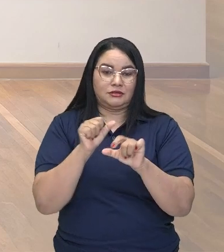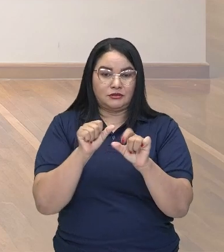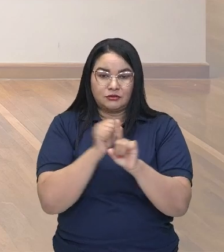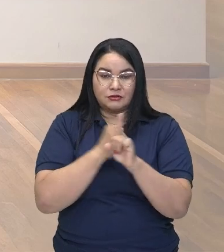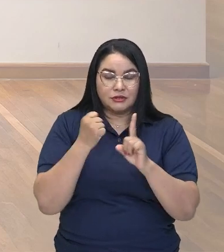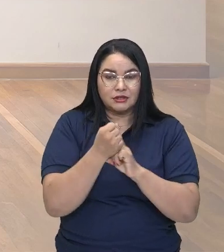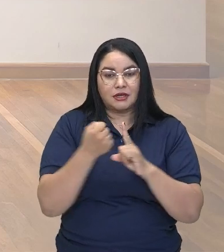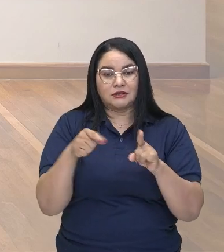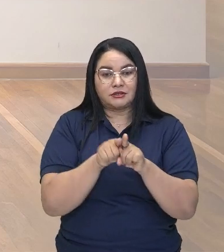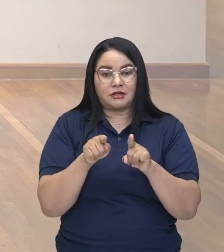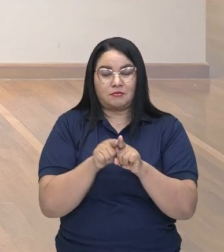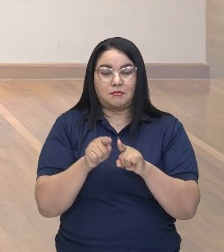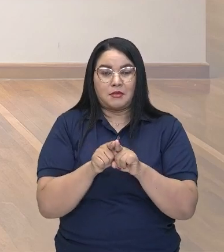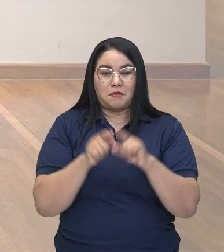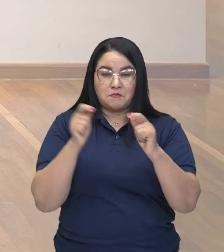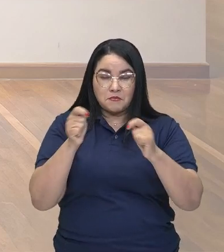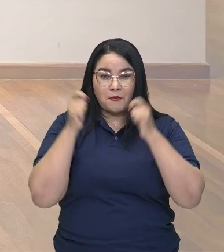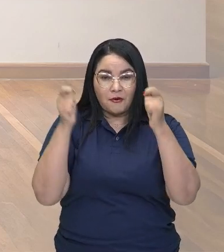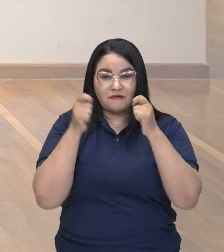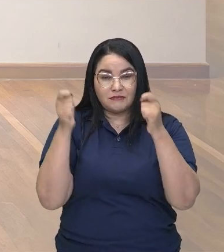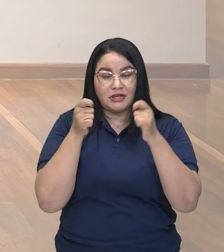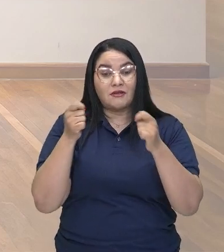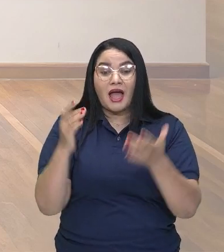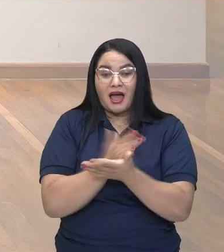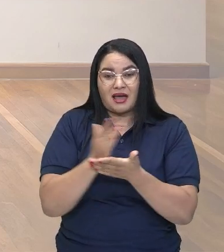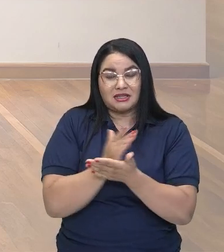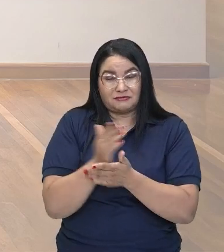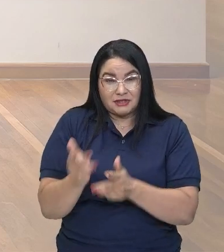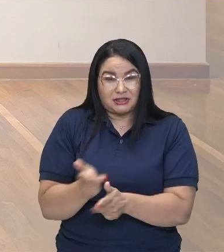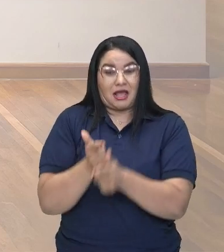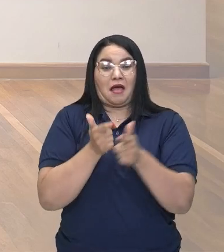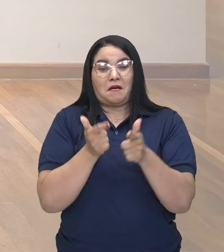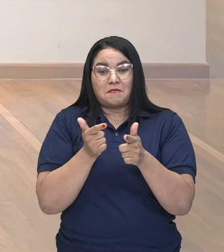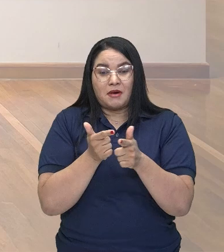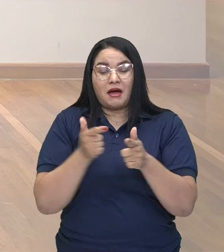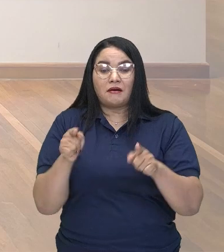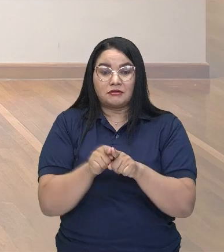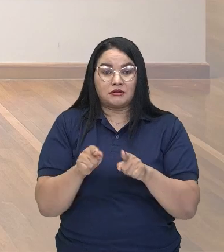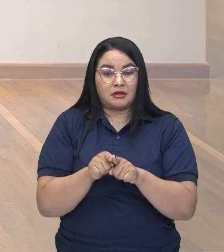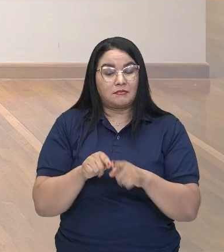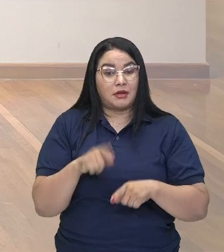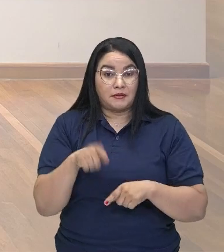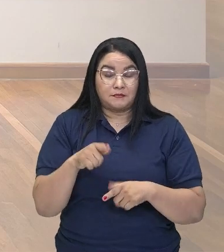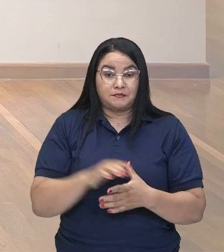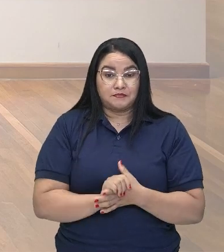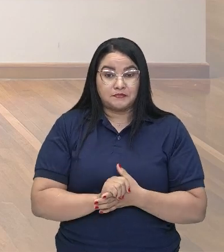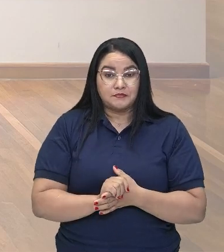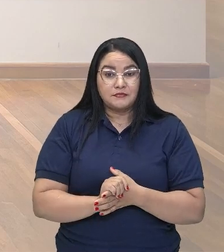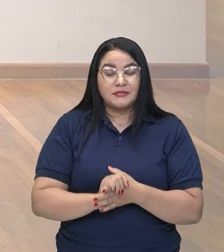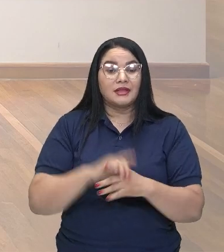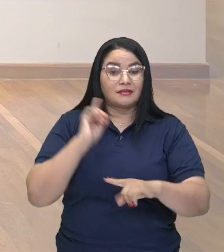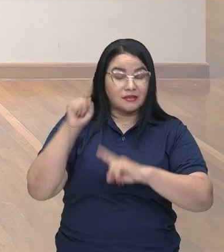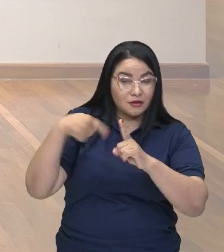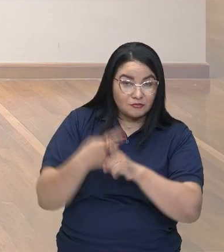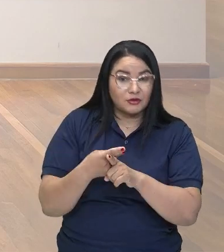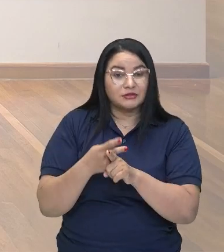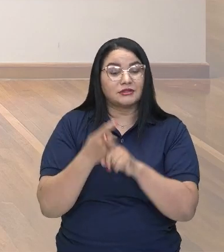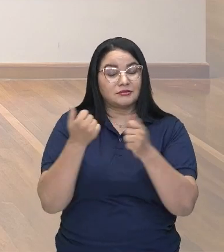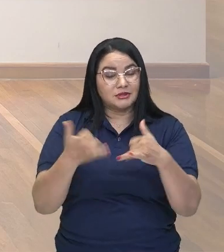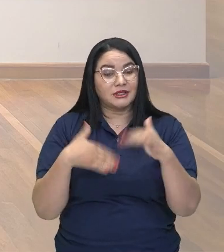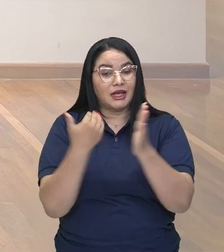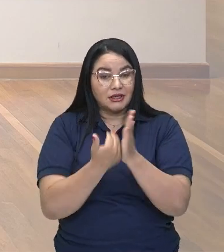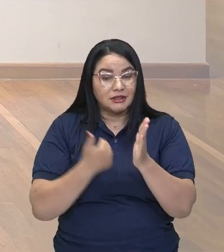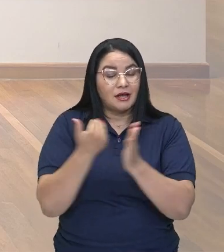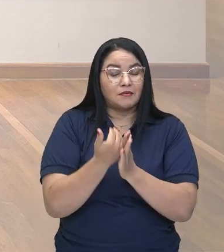aos movimentos armados da juventude militar, né, do exército, chamado tenentismo, que nós vamos ver isso em